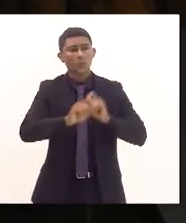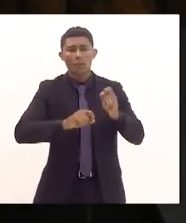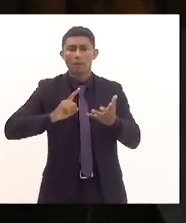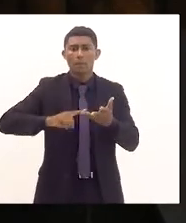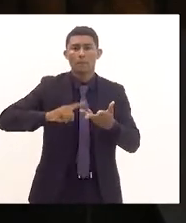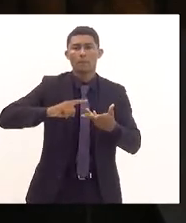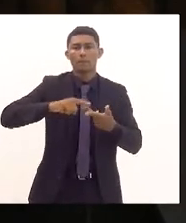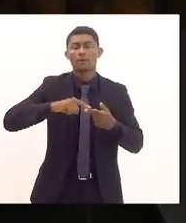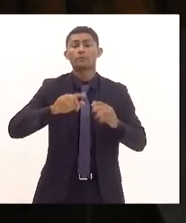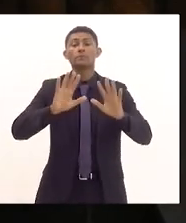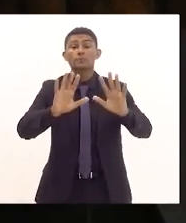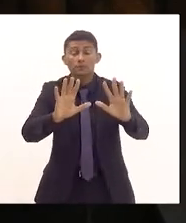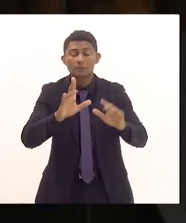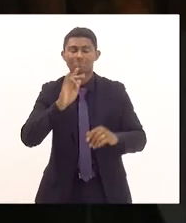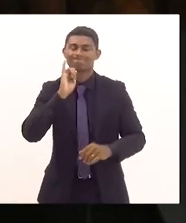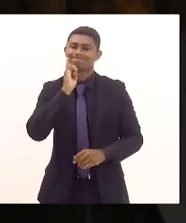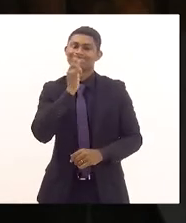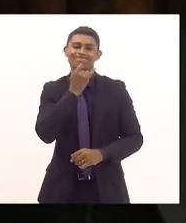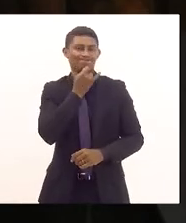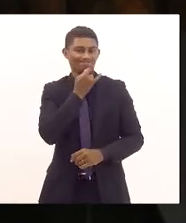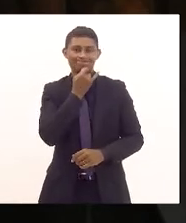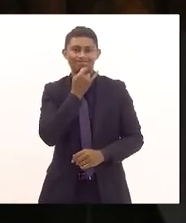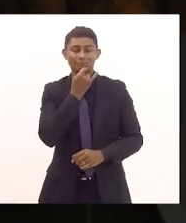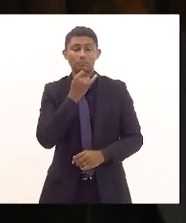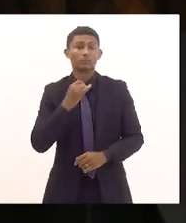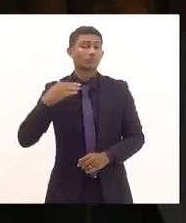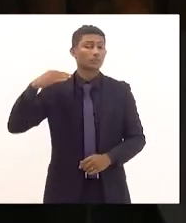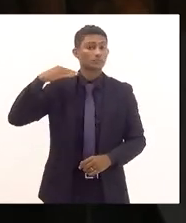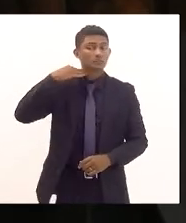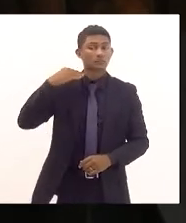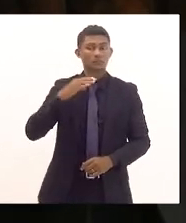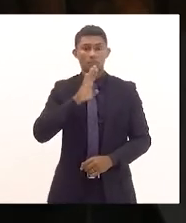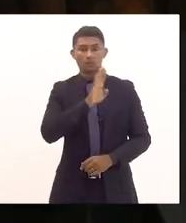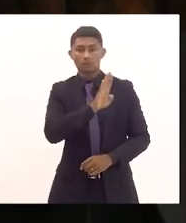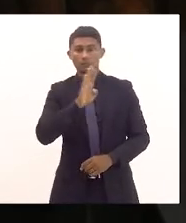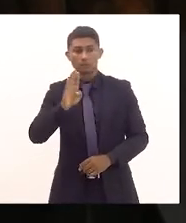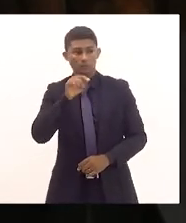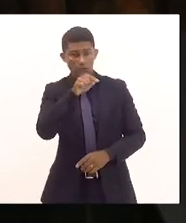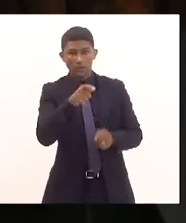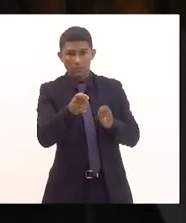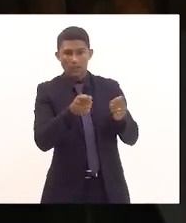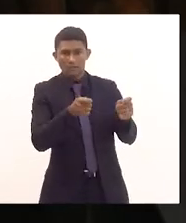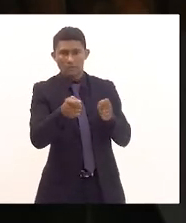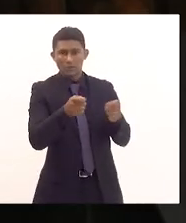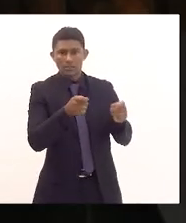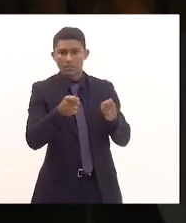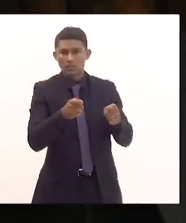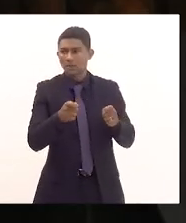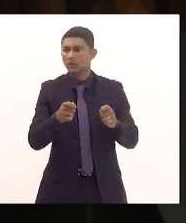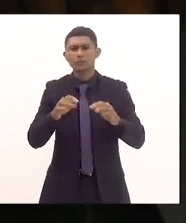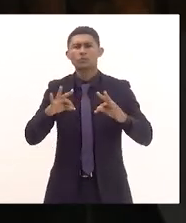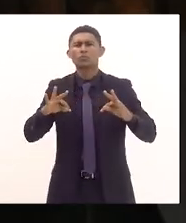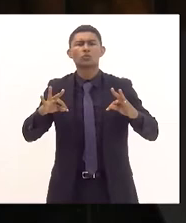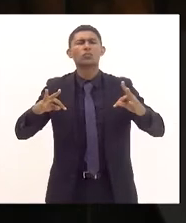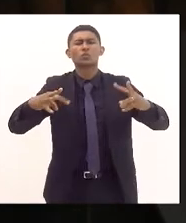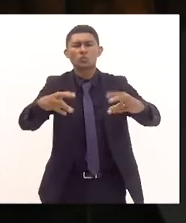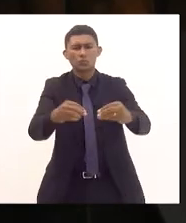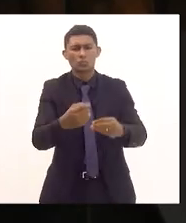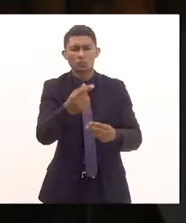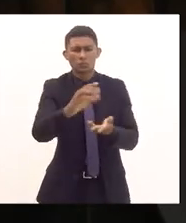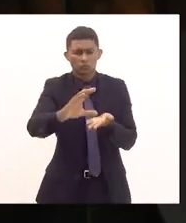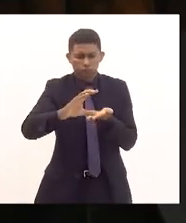mas infelizmente o Banco do Brasil que administra praticamente todas as contas desses recursos